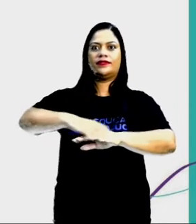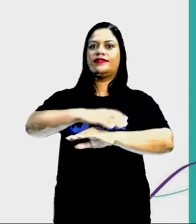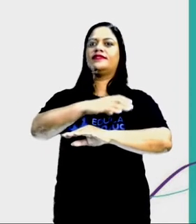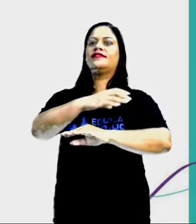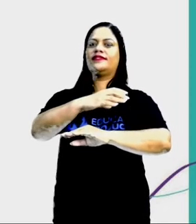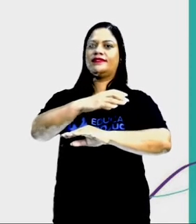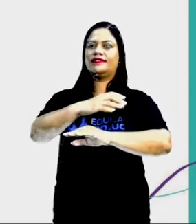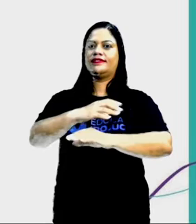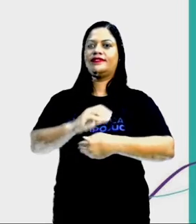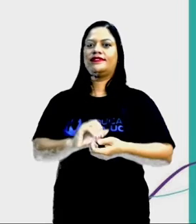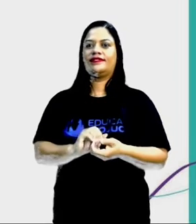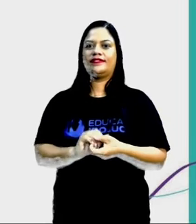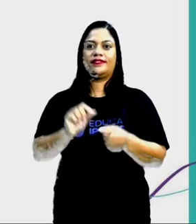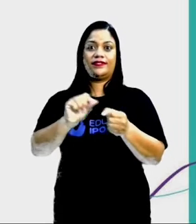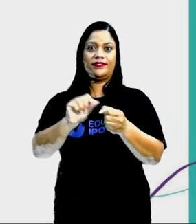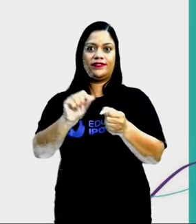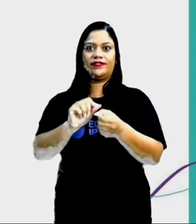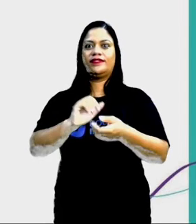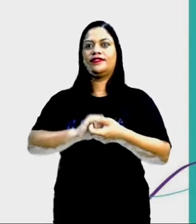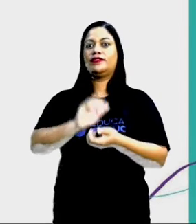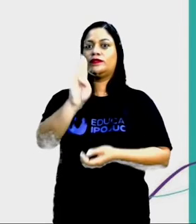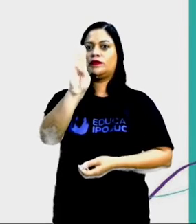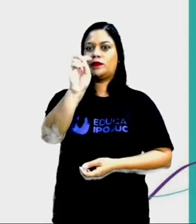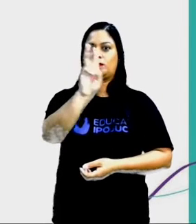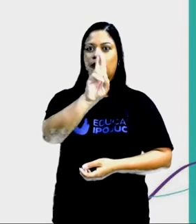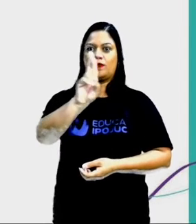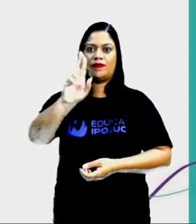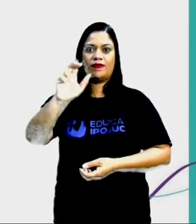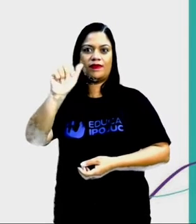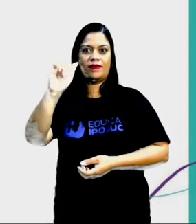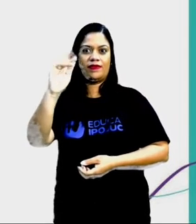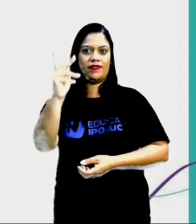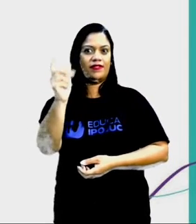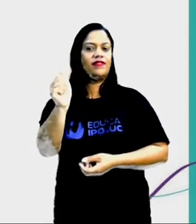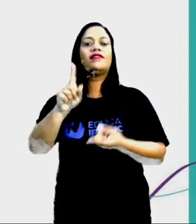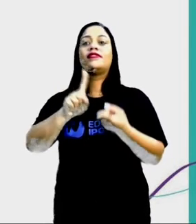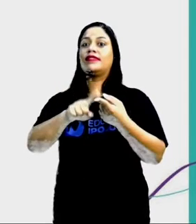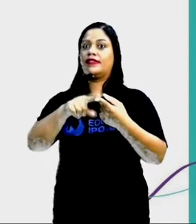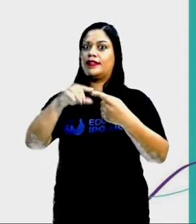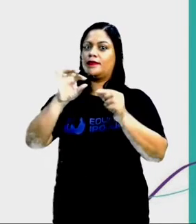sapato. O sapato é feito de borracha e de tecido.